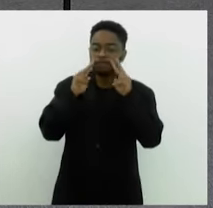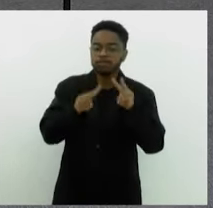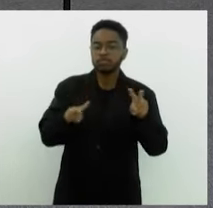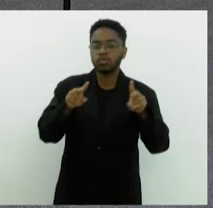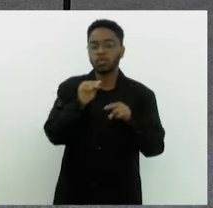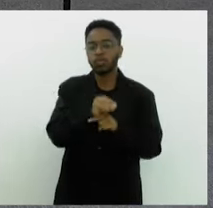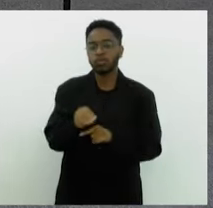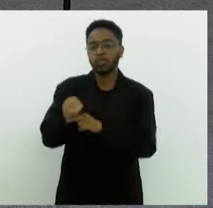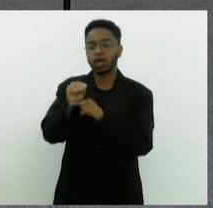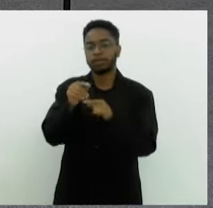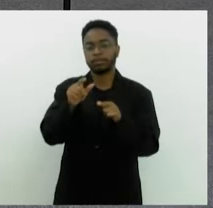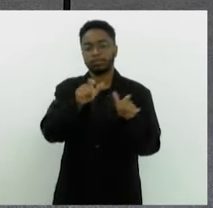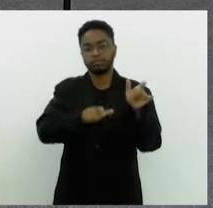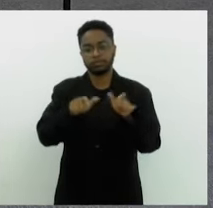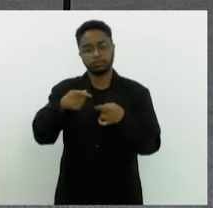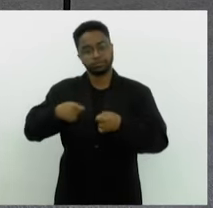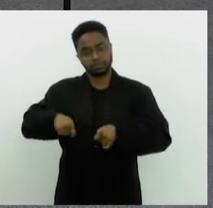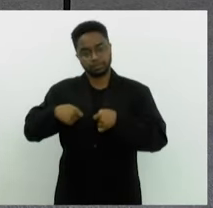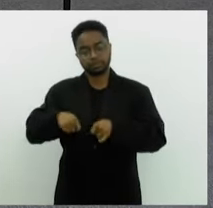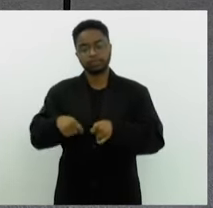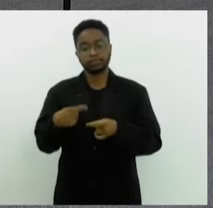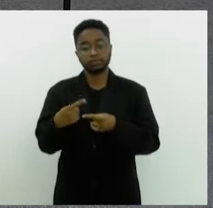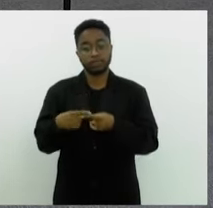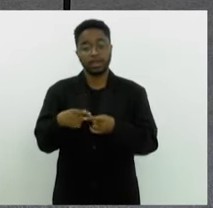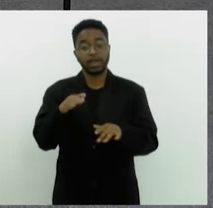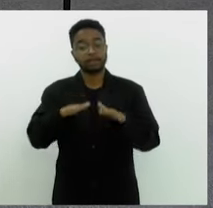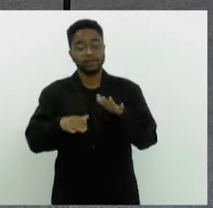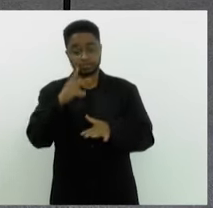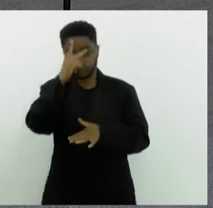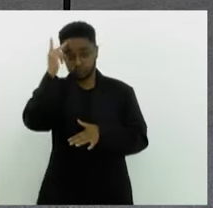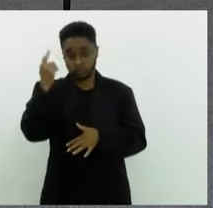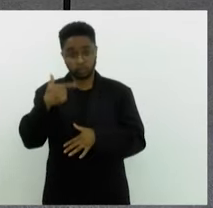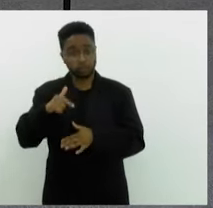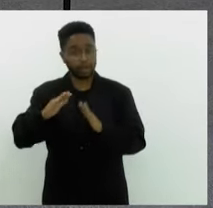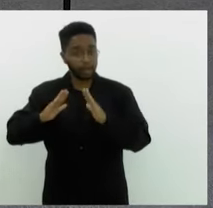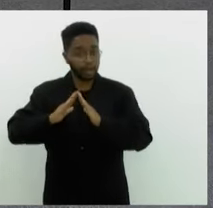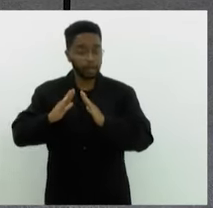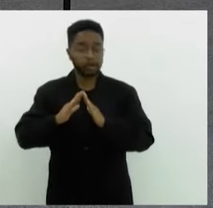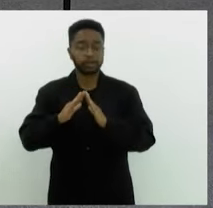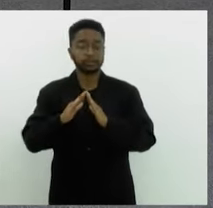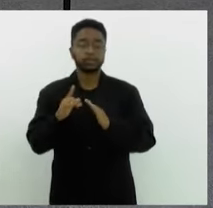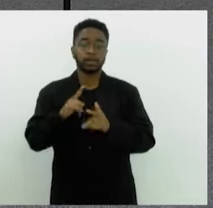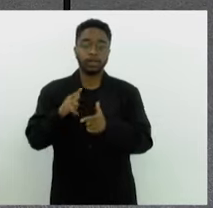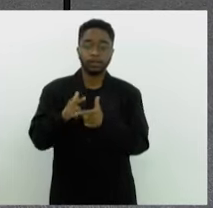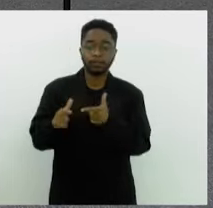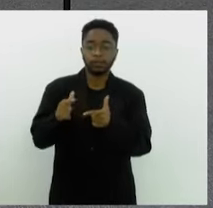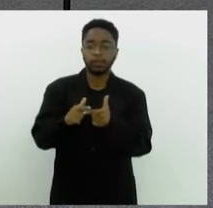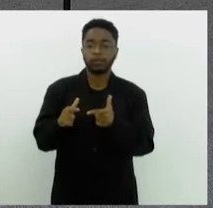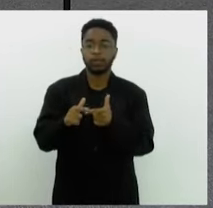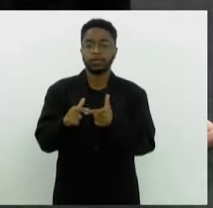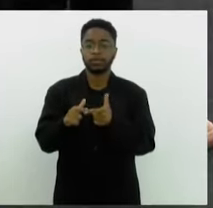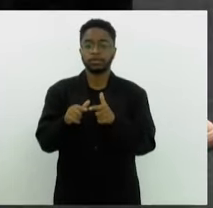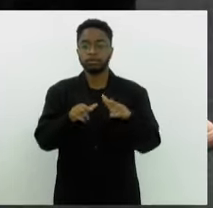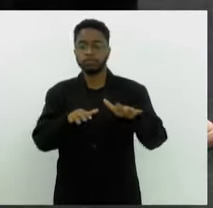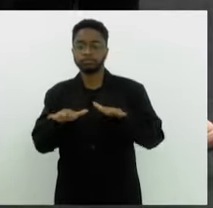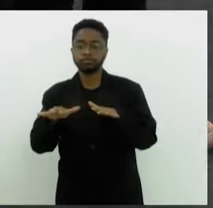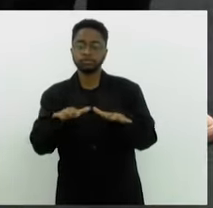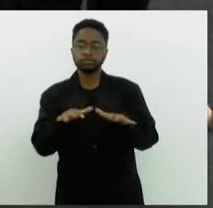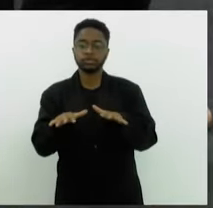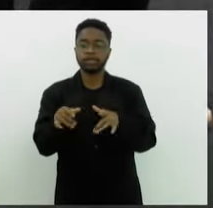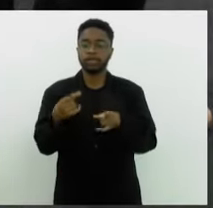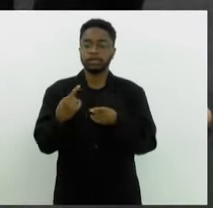quem precisa, com as pessoas que não têm terra, que não têm casa, que têm problemas de locomoção, que